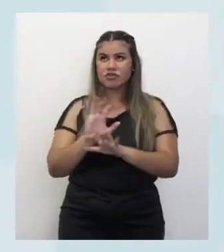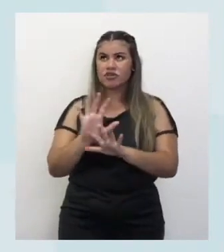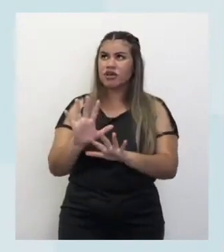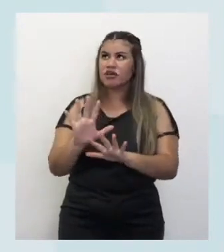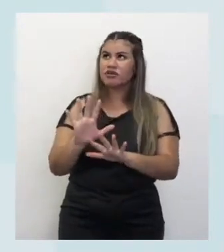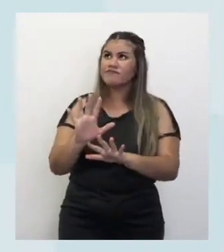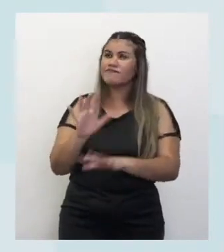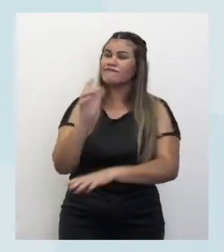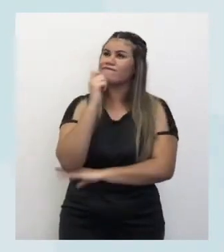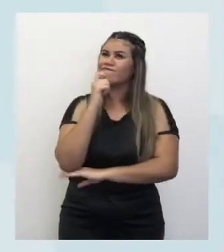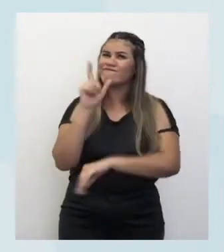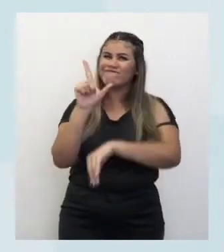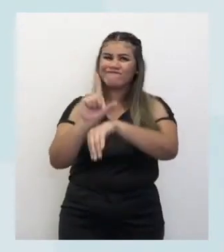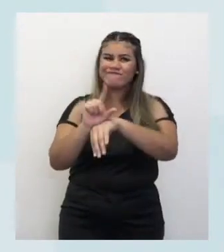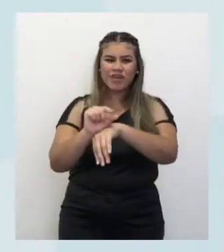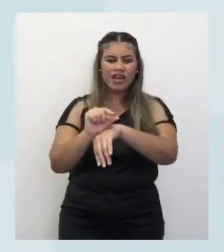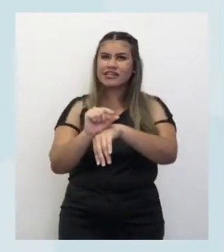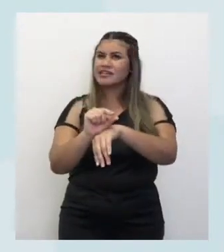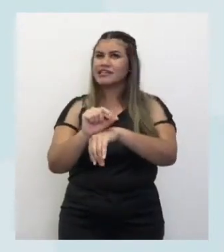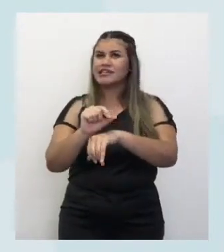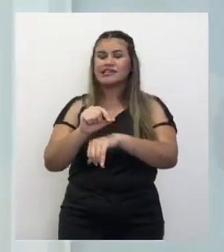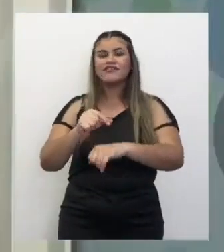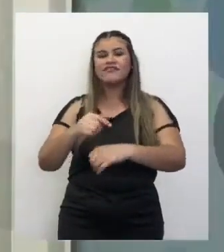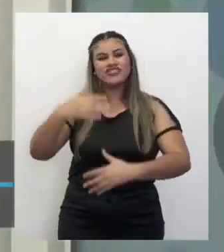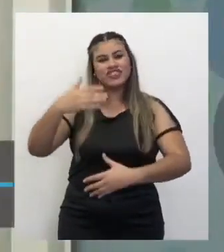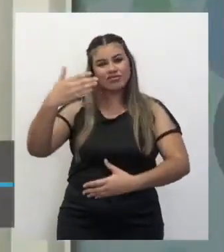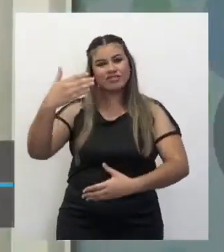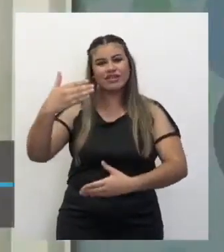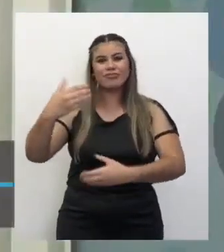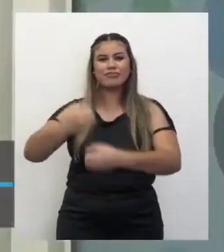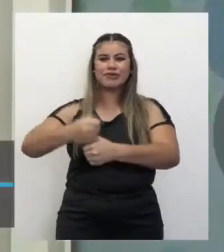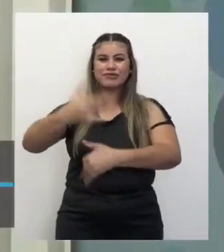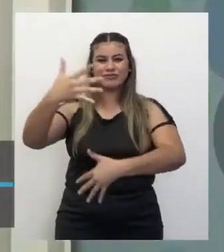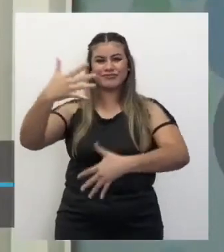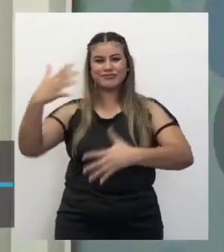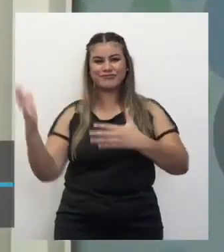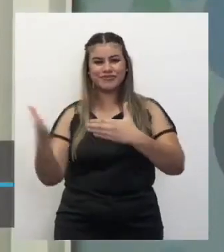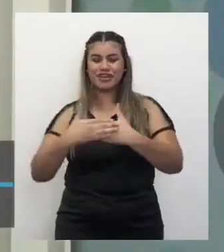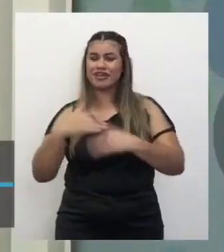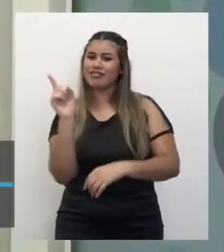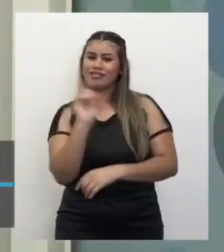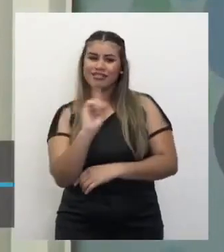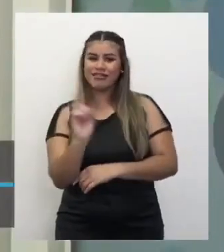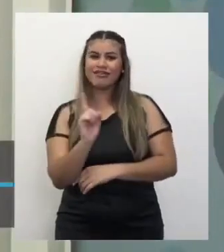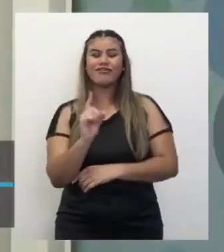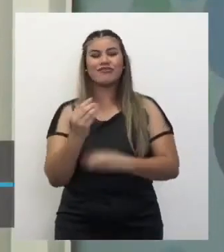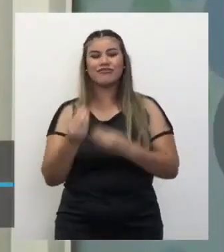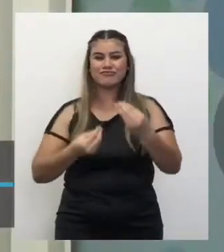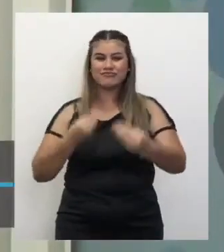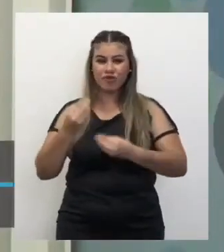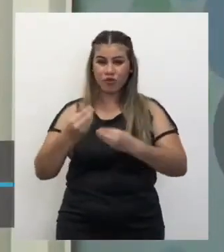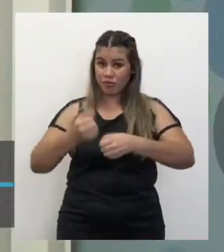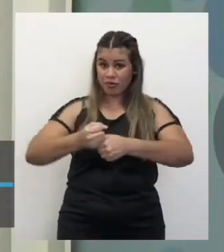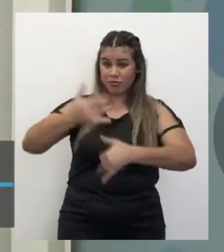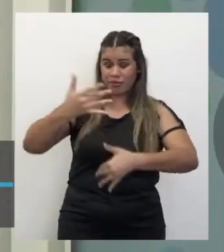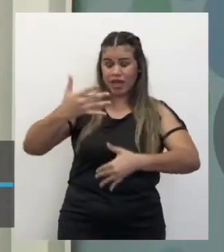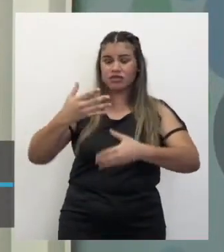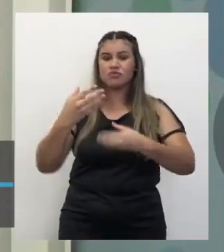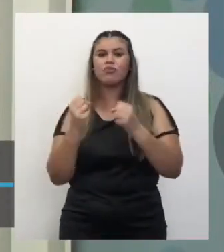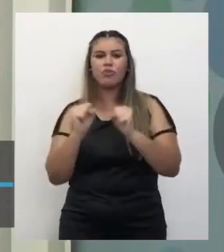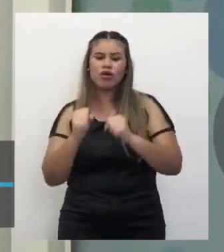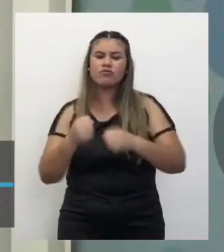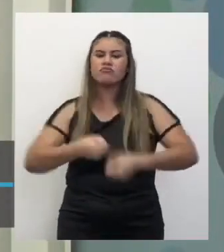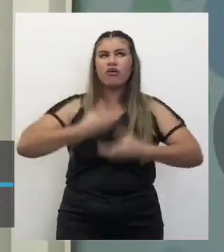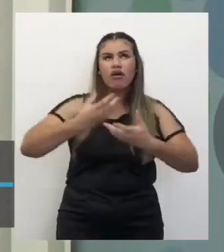como tem pouquíssimo tempo, não vou fechar o tempo não. Volte para mim, por favor, aqui, exato, tem pouquinho tempo. O chat fica aberto e você compartilhe poemas,